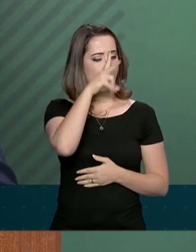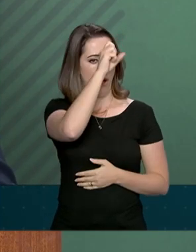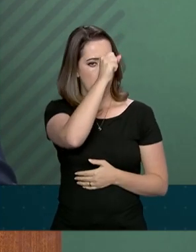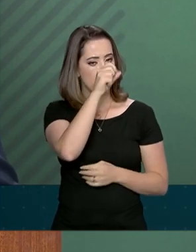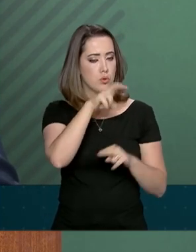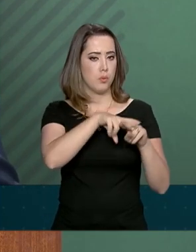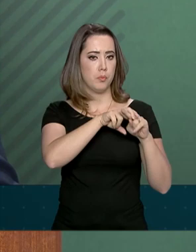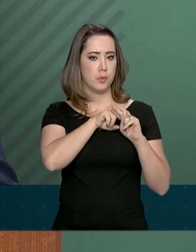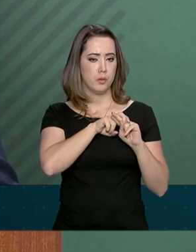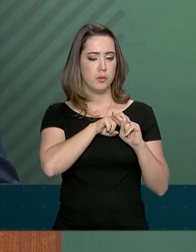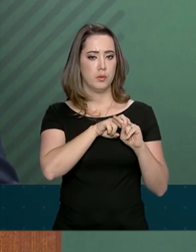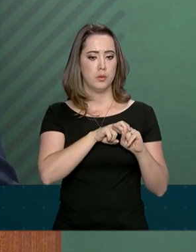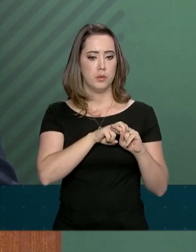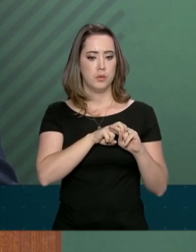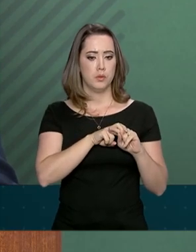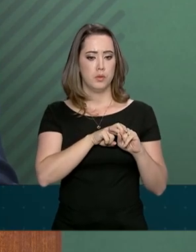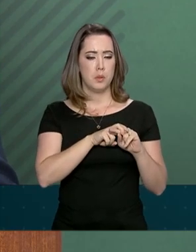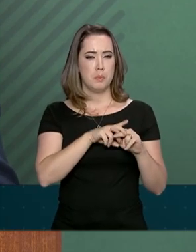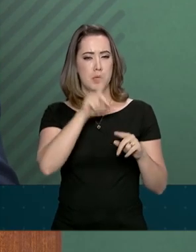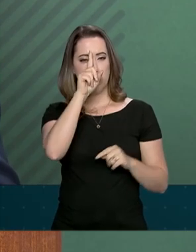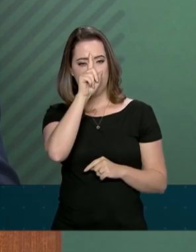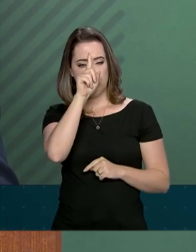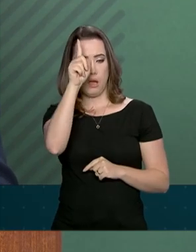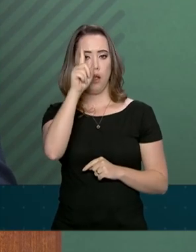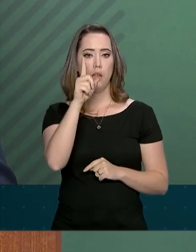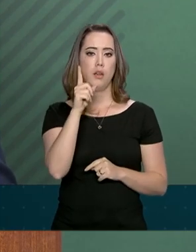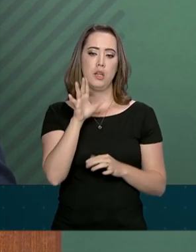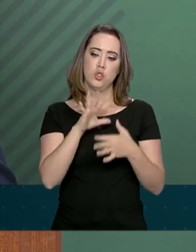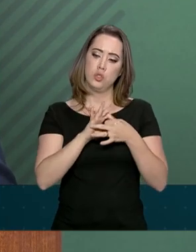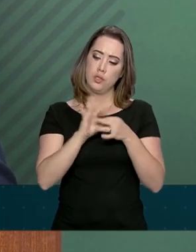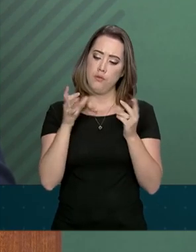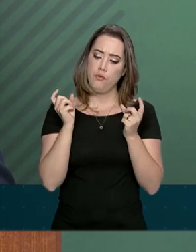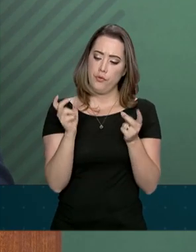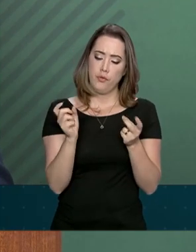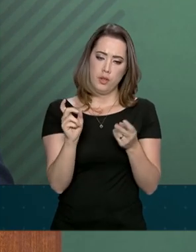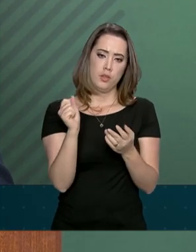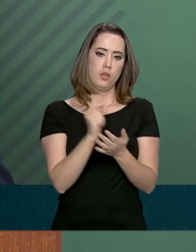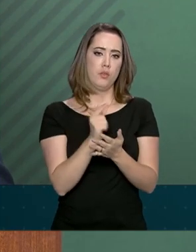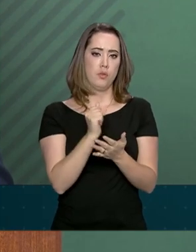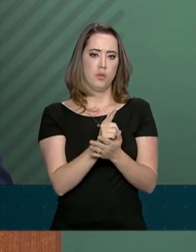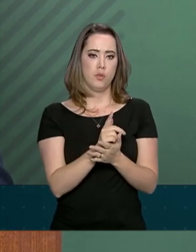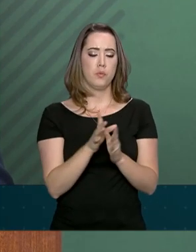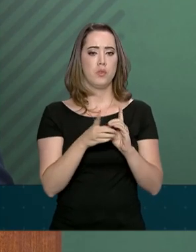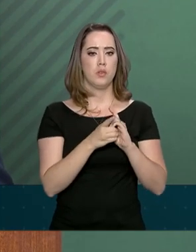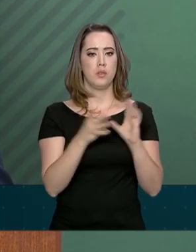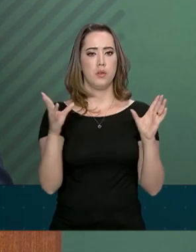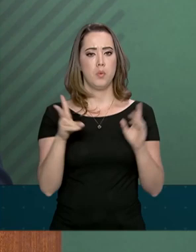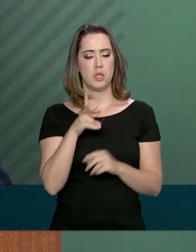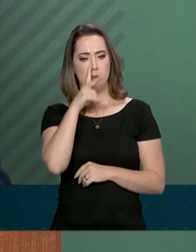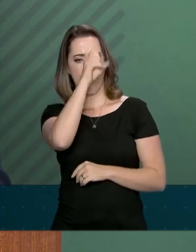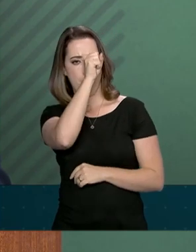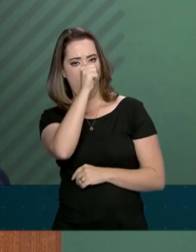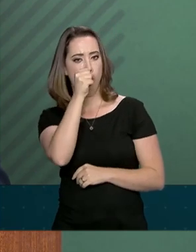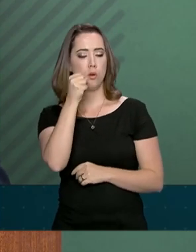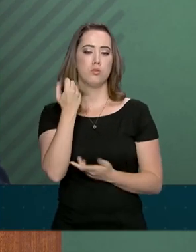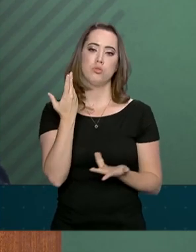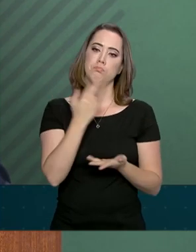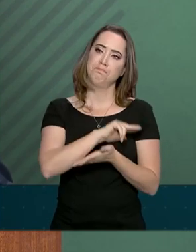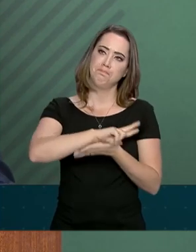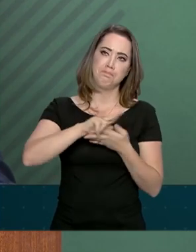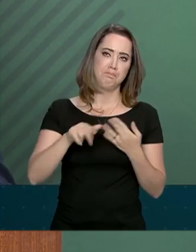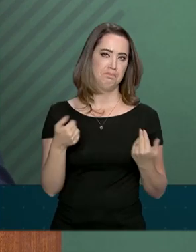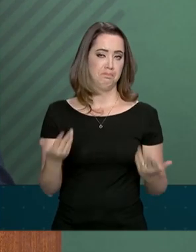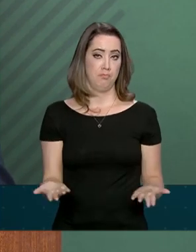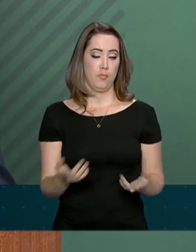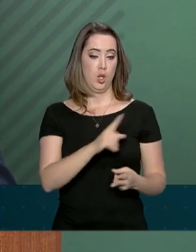pelo pelo ideal de livre comércio de micro democracia fortalecida é de 77